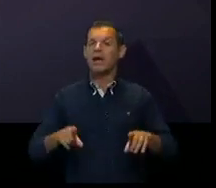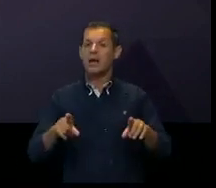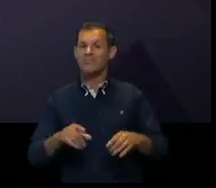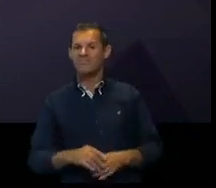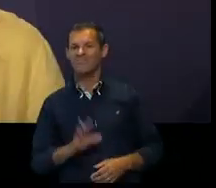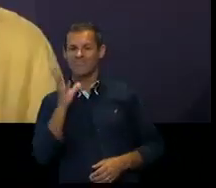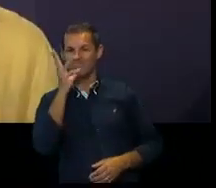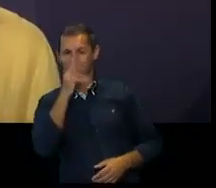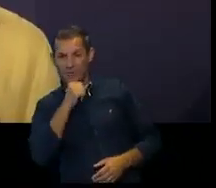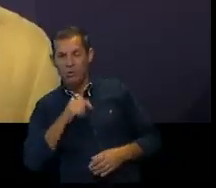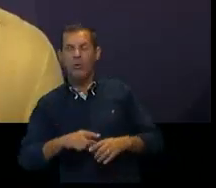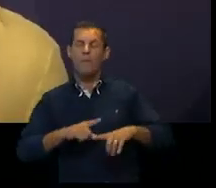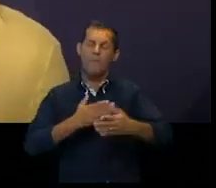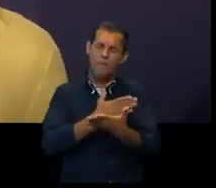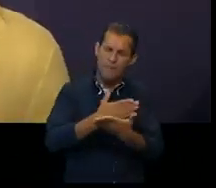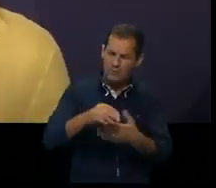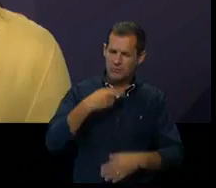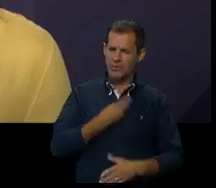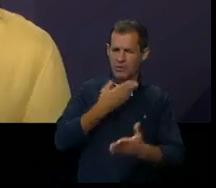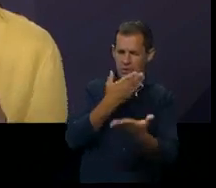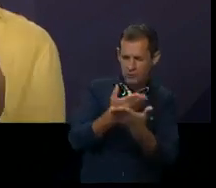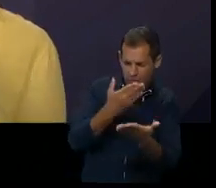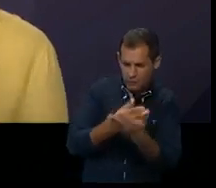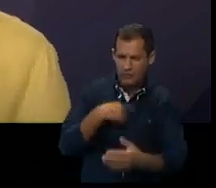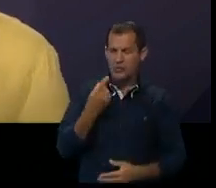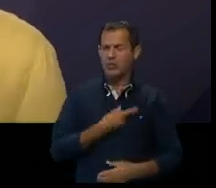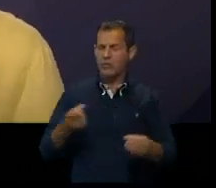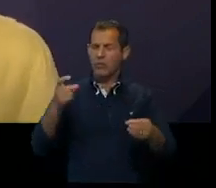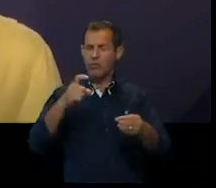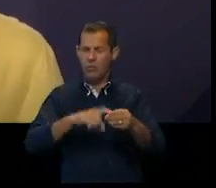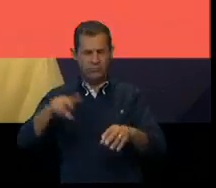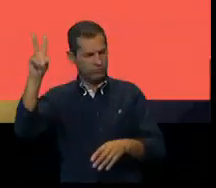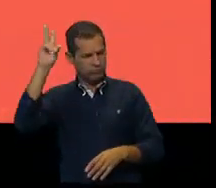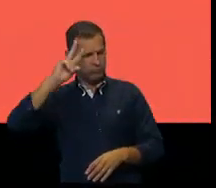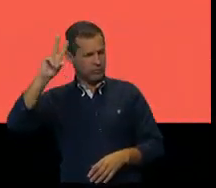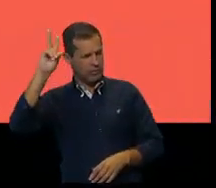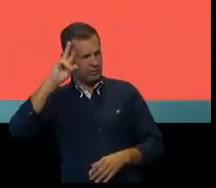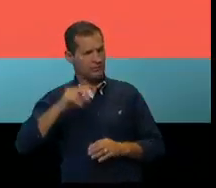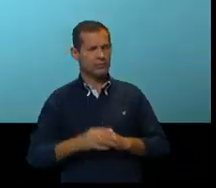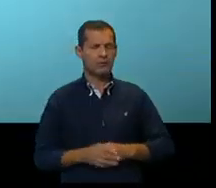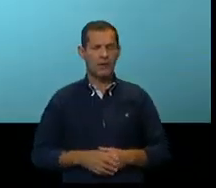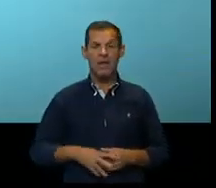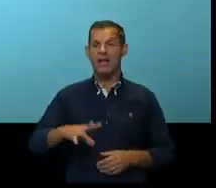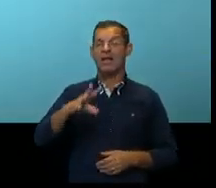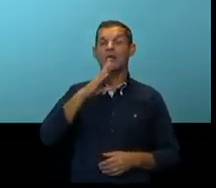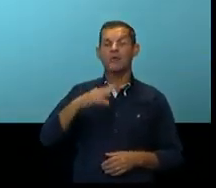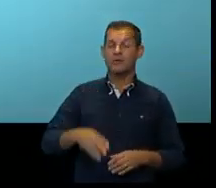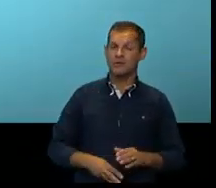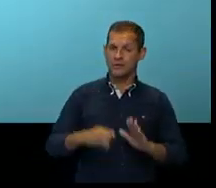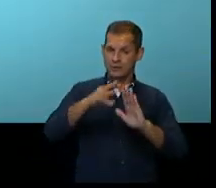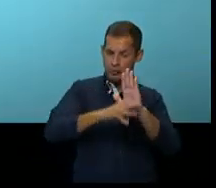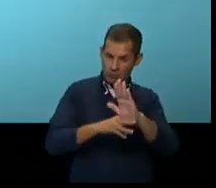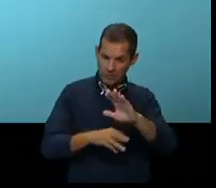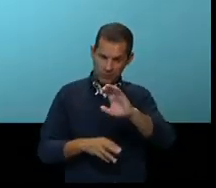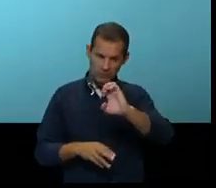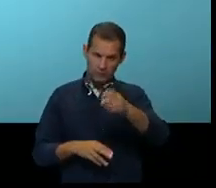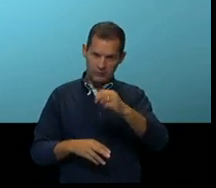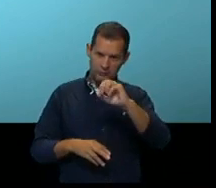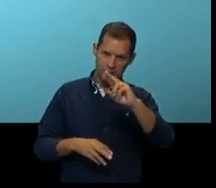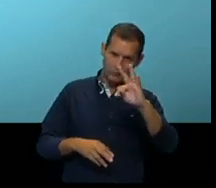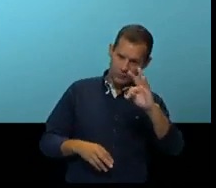para a noite. Para dar início aos nossos estudos, vamos voltar um pouco na história. conhecendo o método de exaustão, por